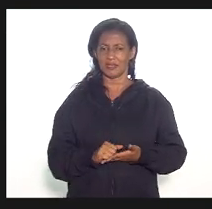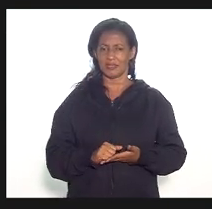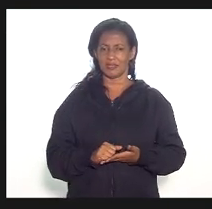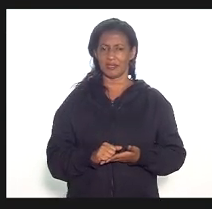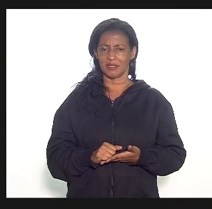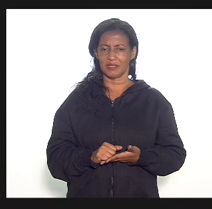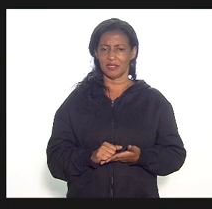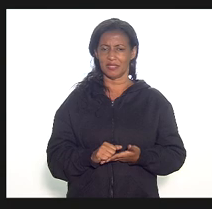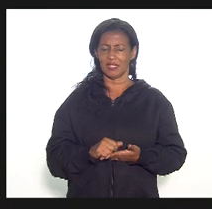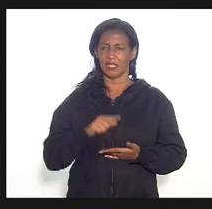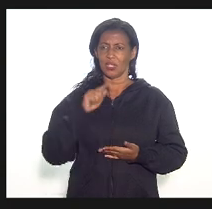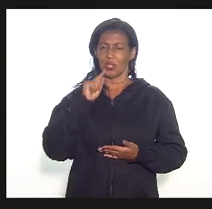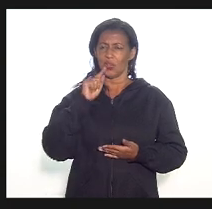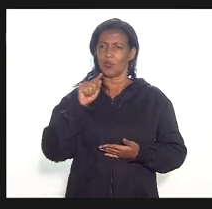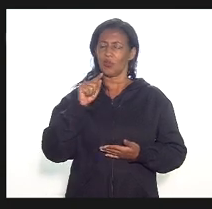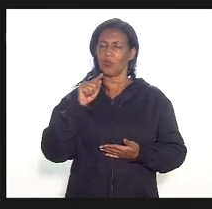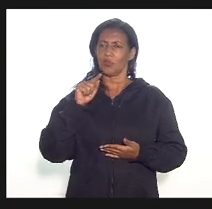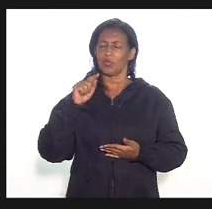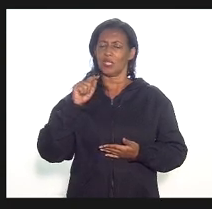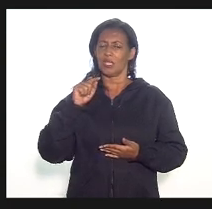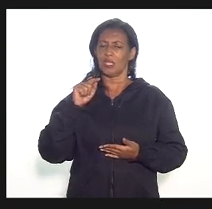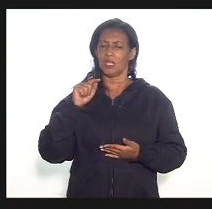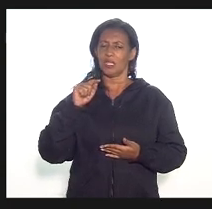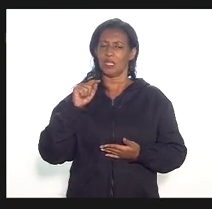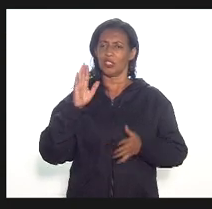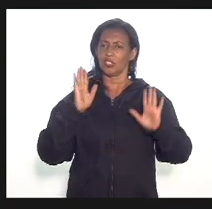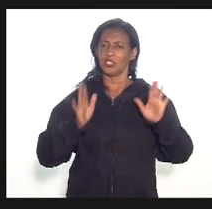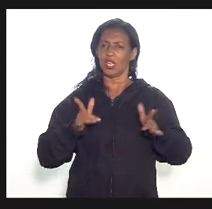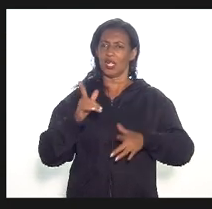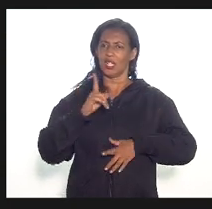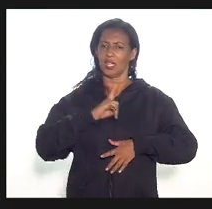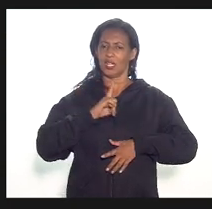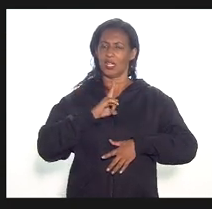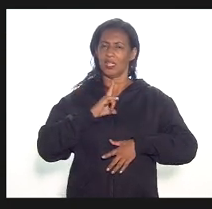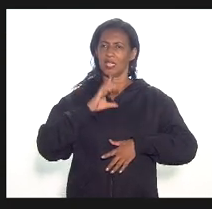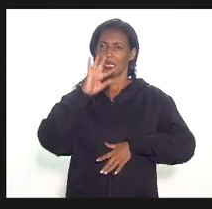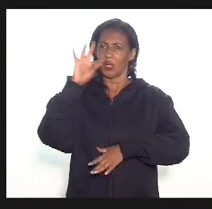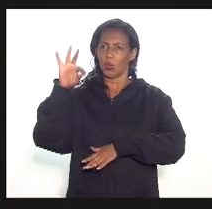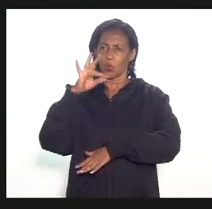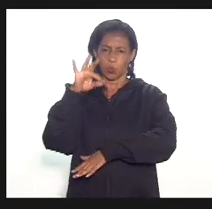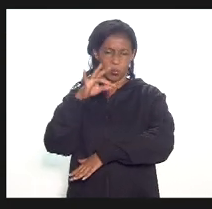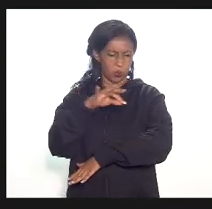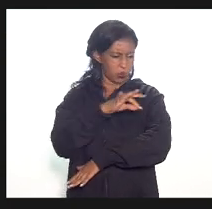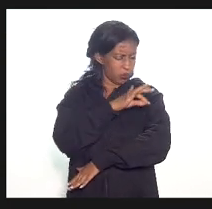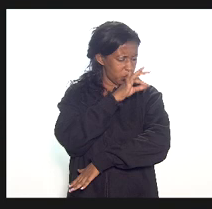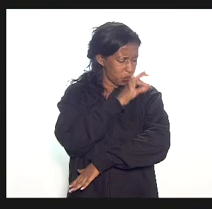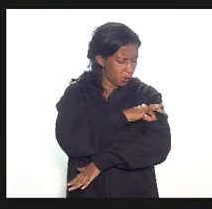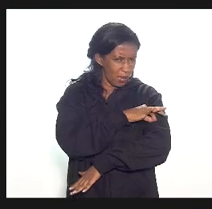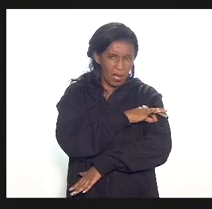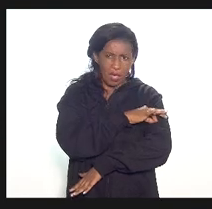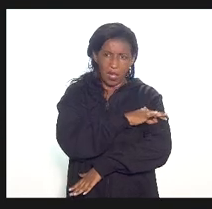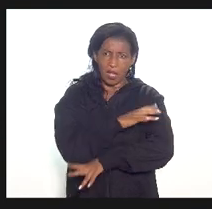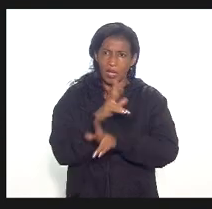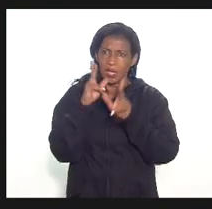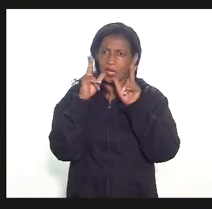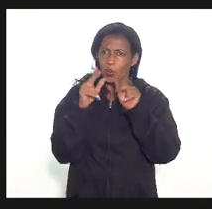talvez já tenha picado esse governador atual como picou o anterior